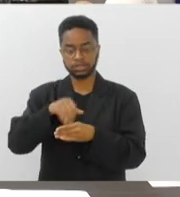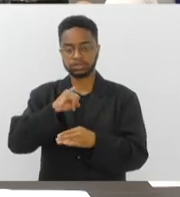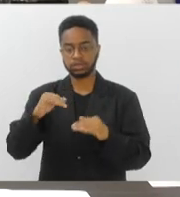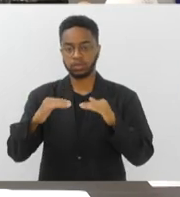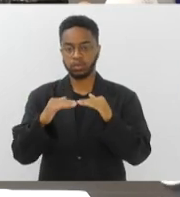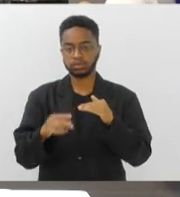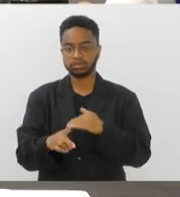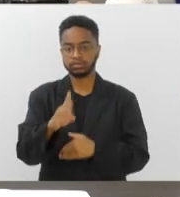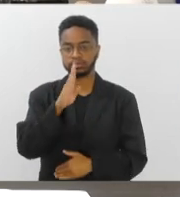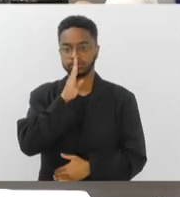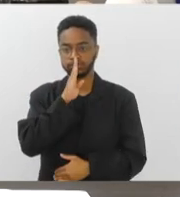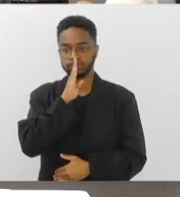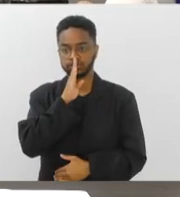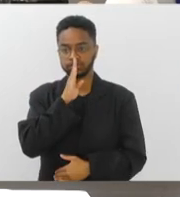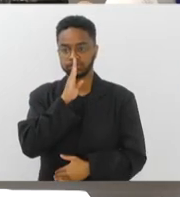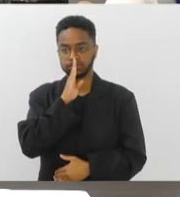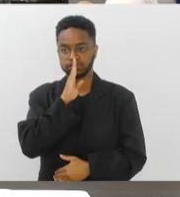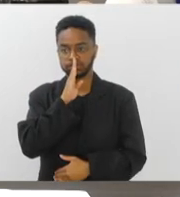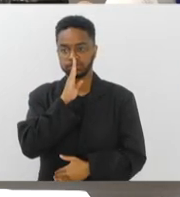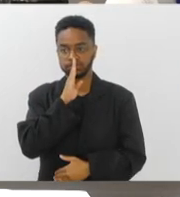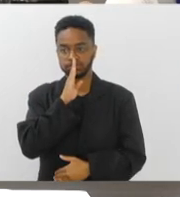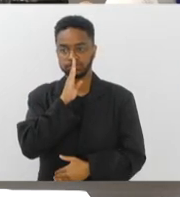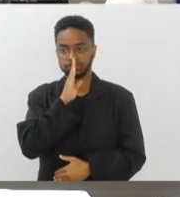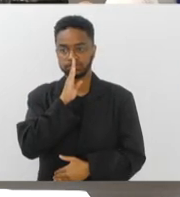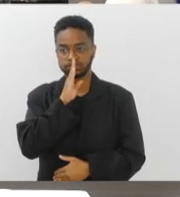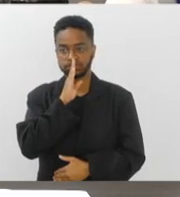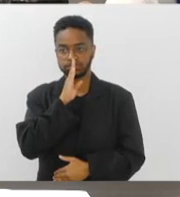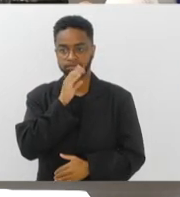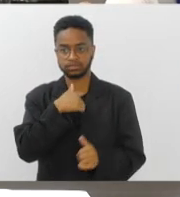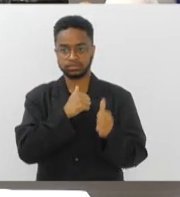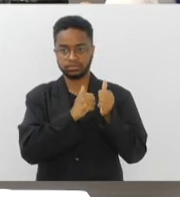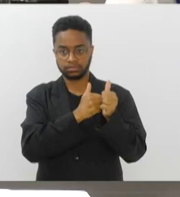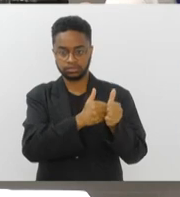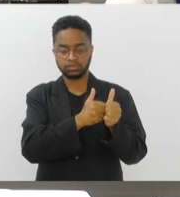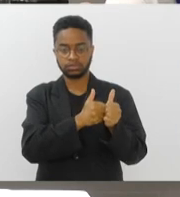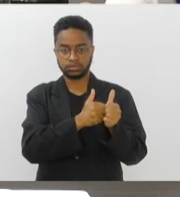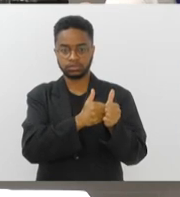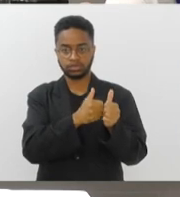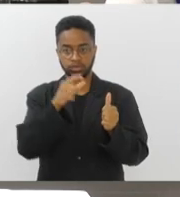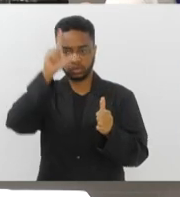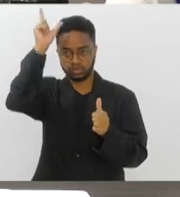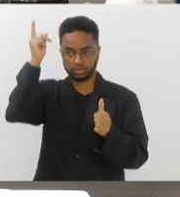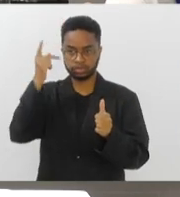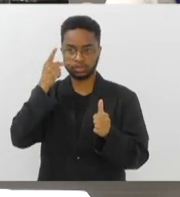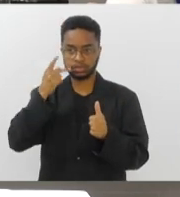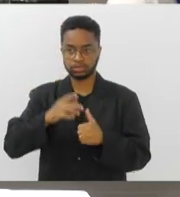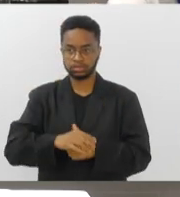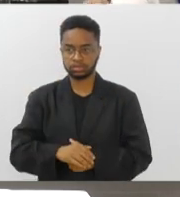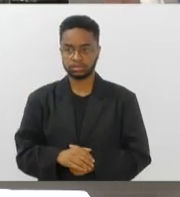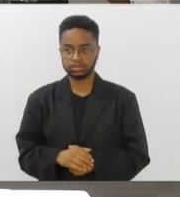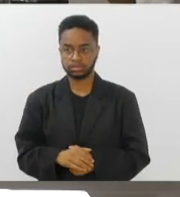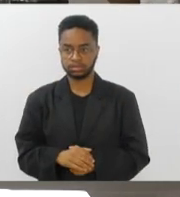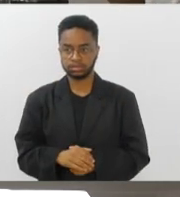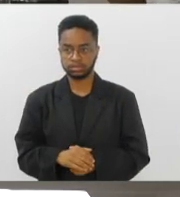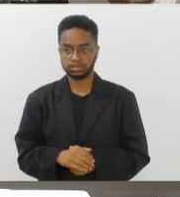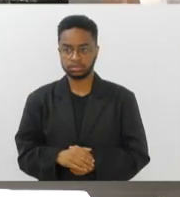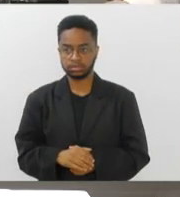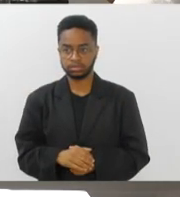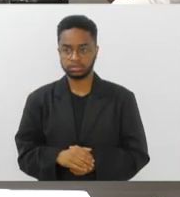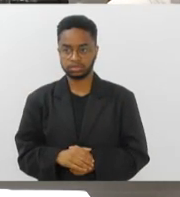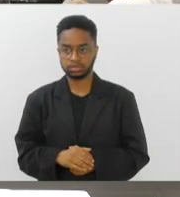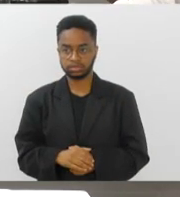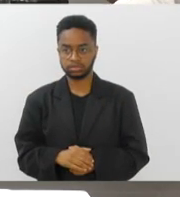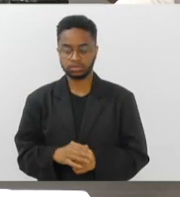que aprovam permaneçam como presidente, estão. Sigo o voto do Luiz Paulo. Parecer do Luiz Paulo. Foi